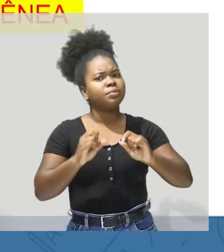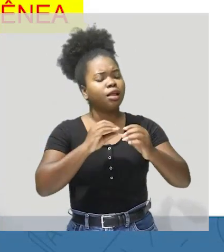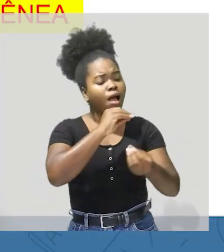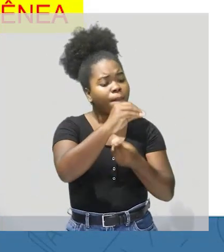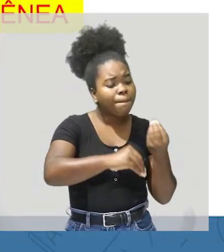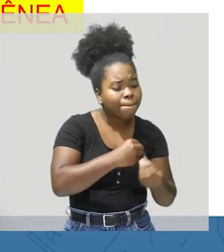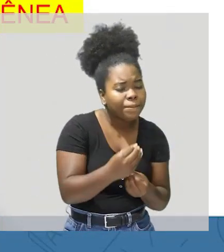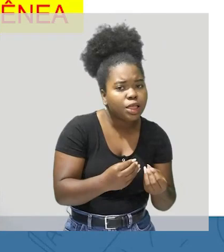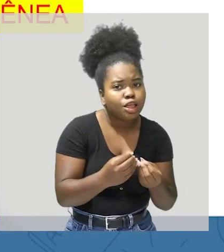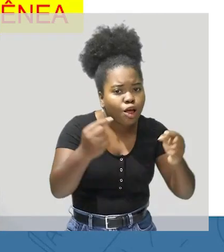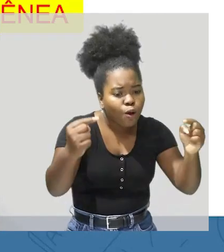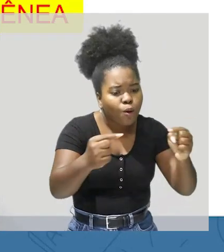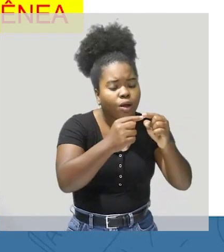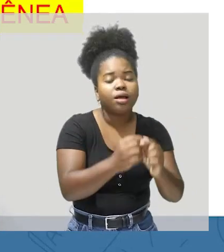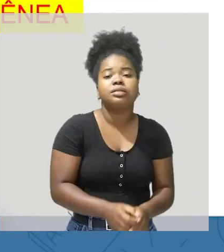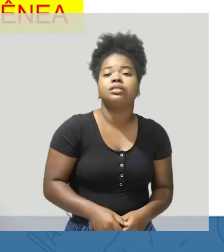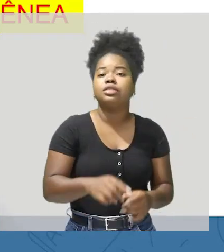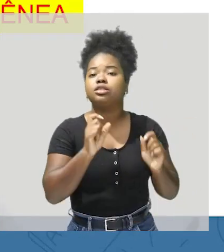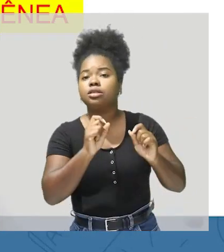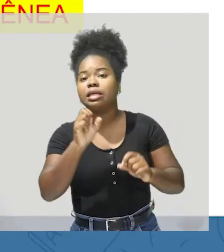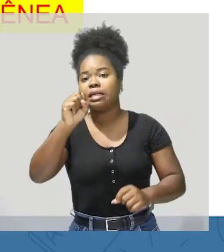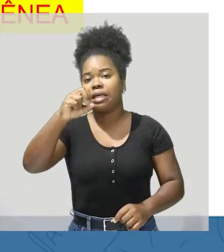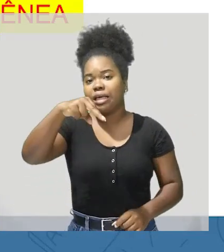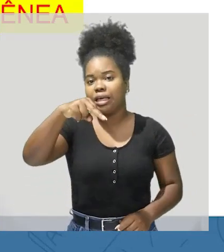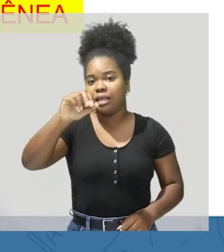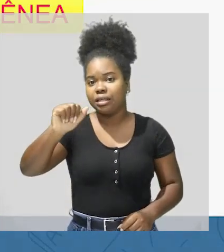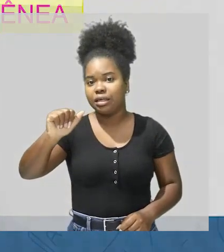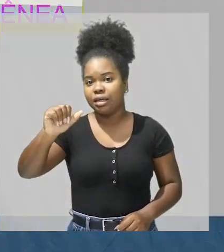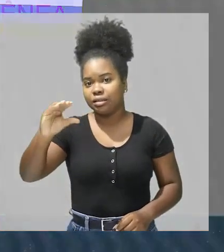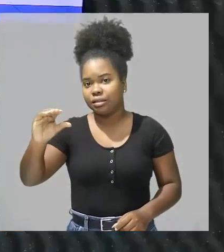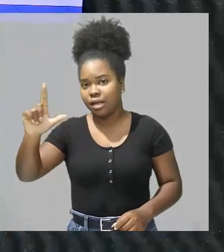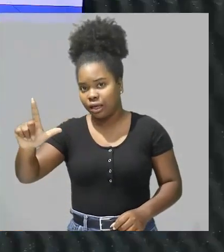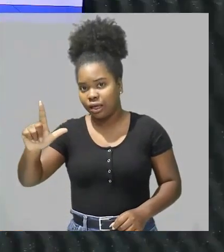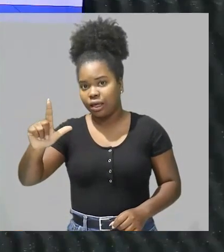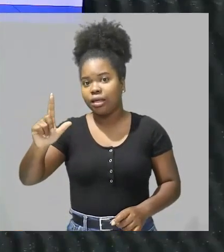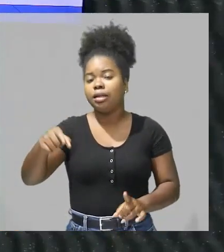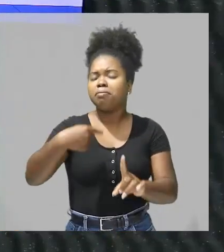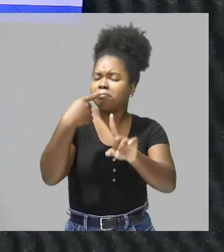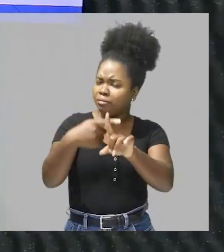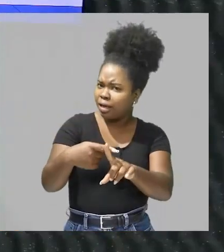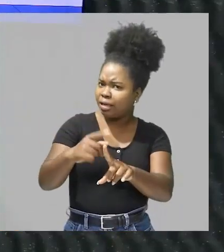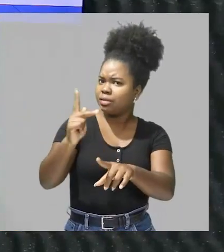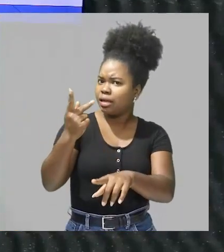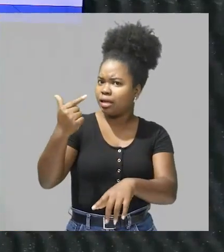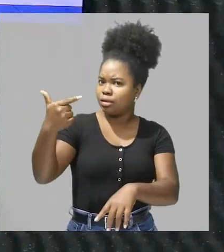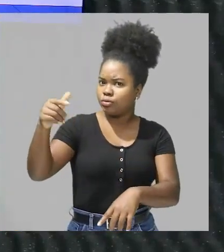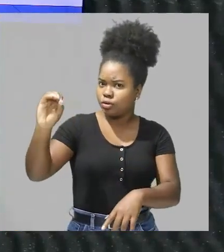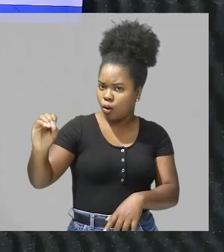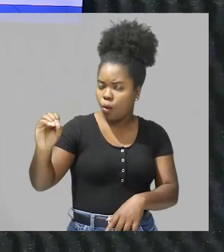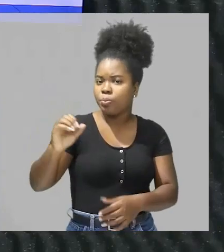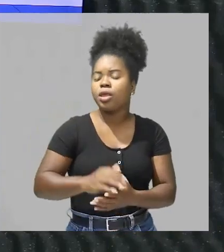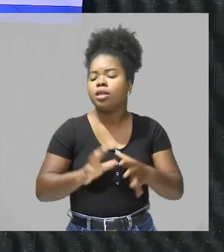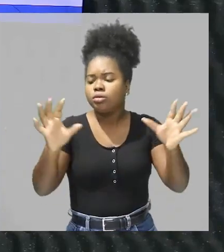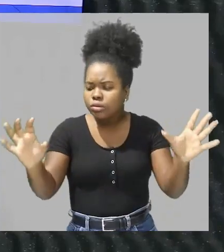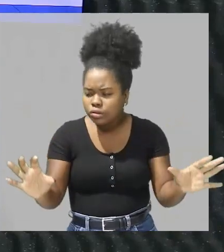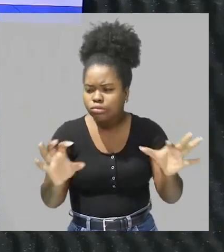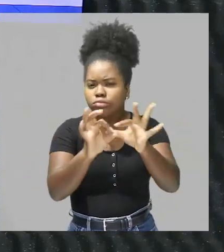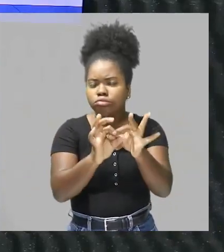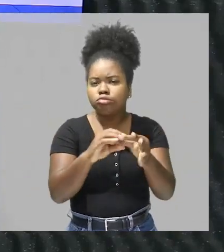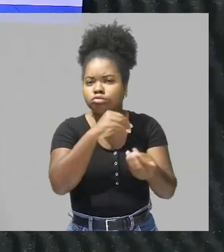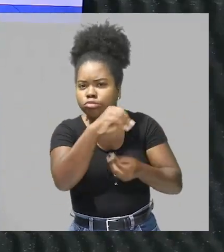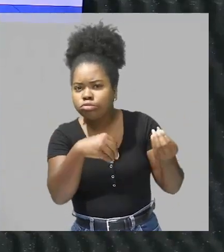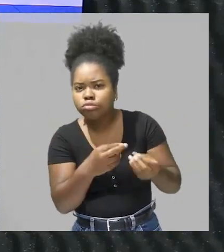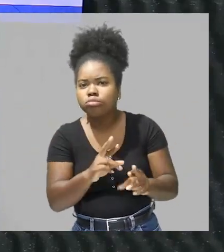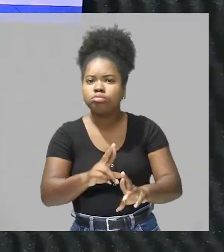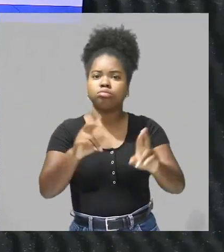combinação ó sal com água Beleza então se eu tenho a união de substâncias